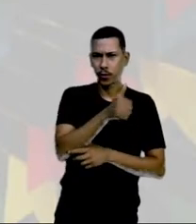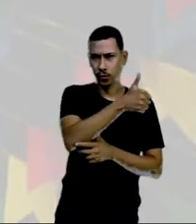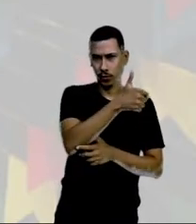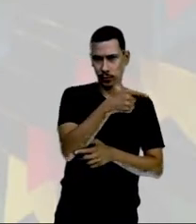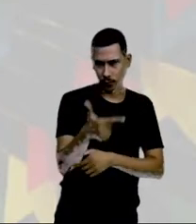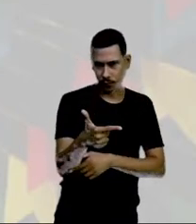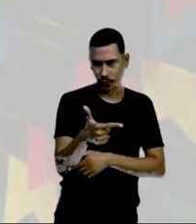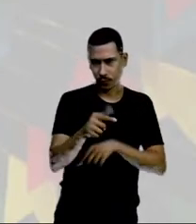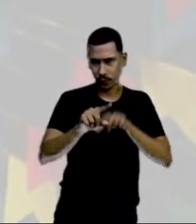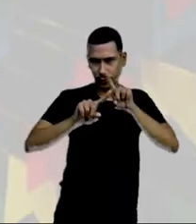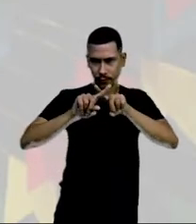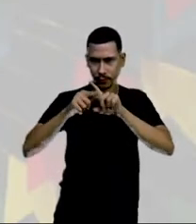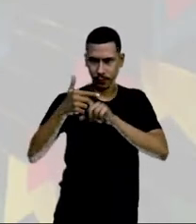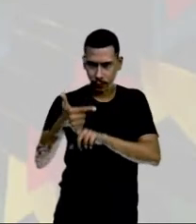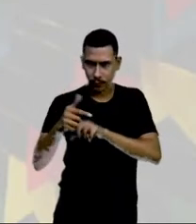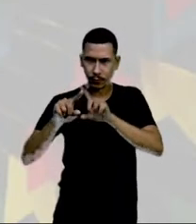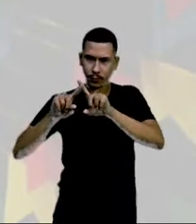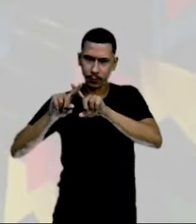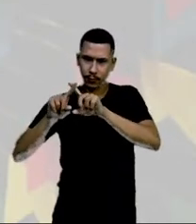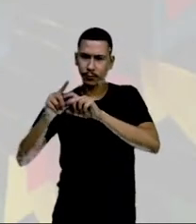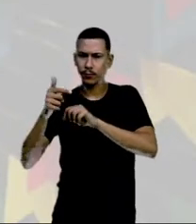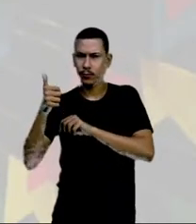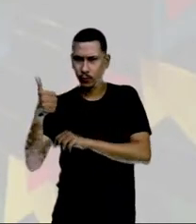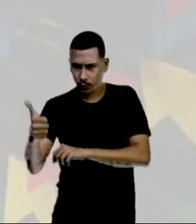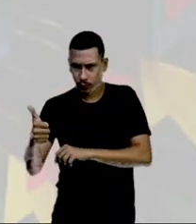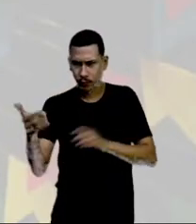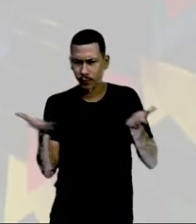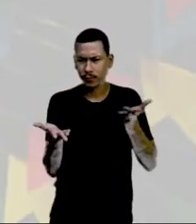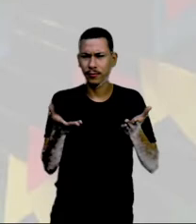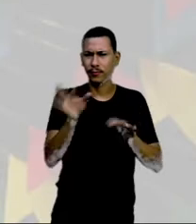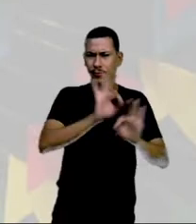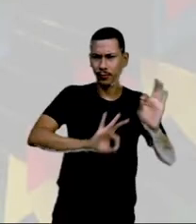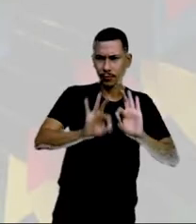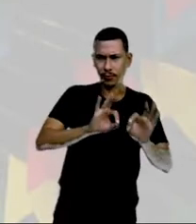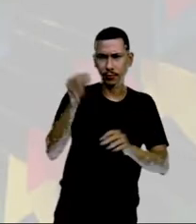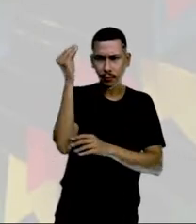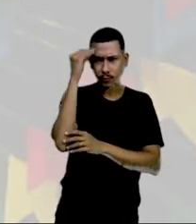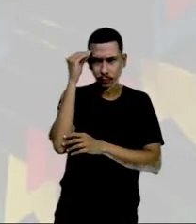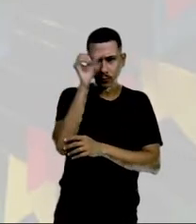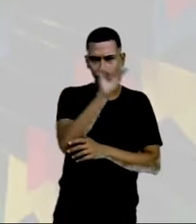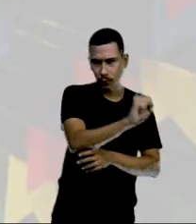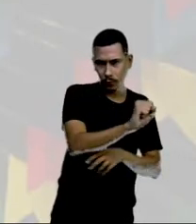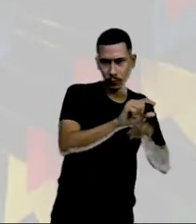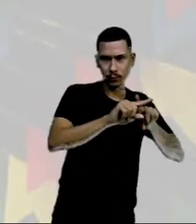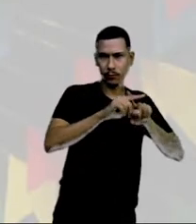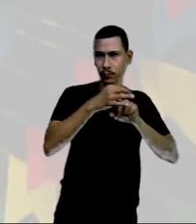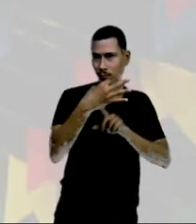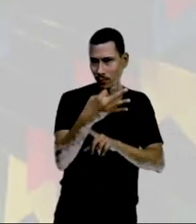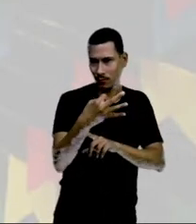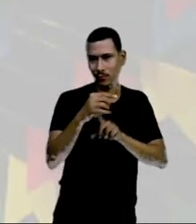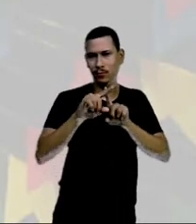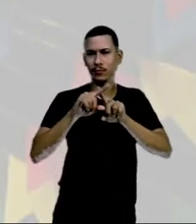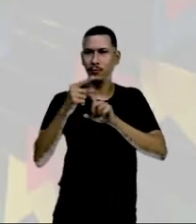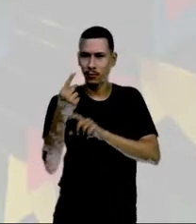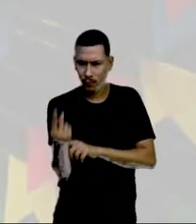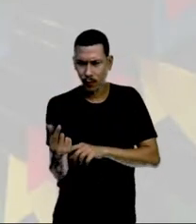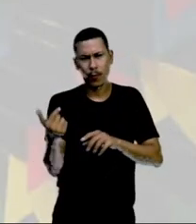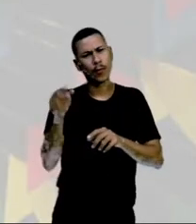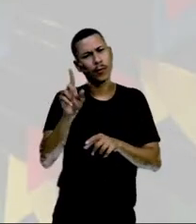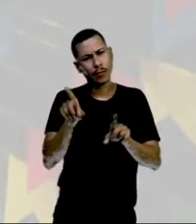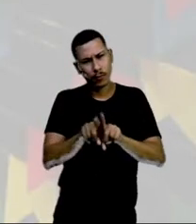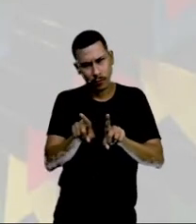12 por 2 por 1. Tenta agora organizar 8 por 3 por 1. Também vai dar